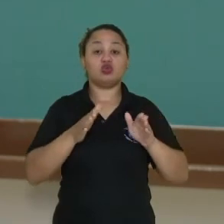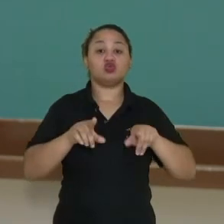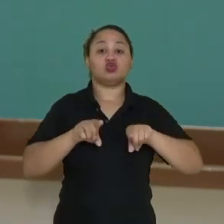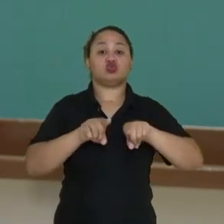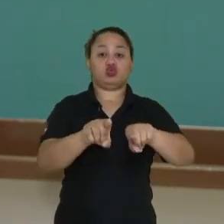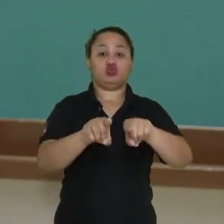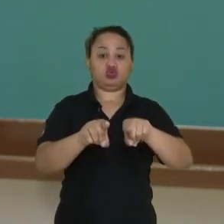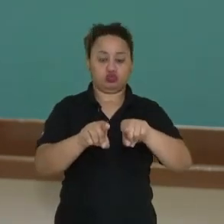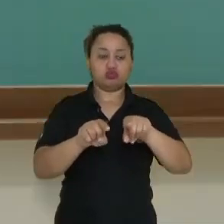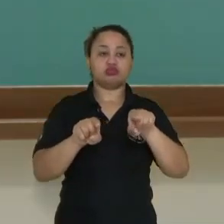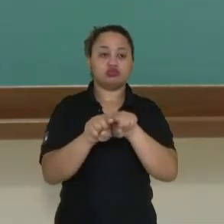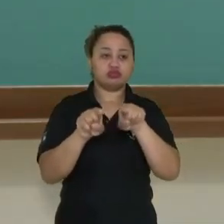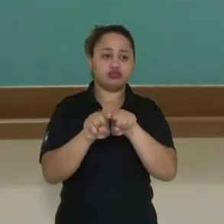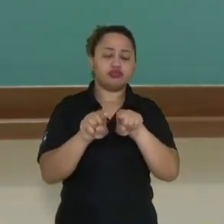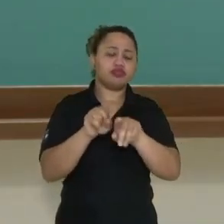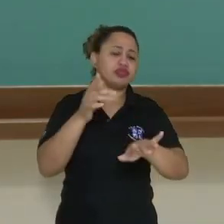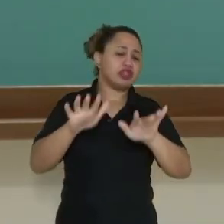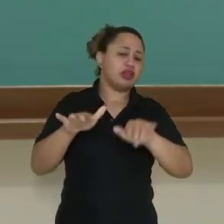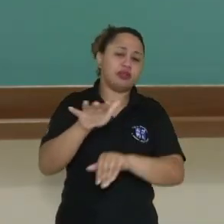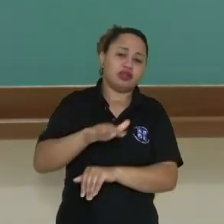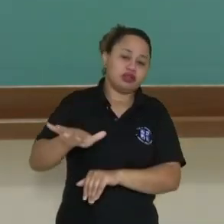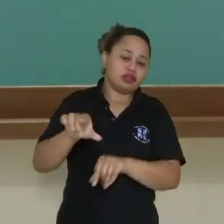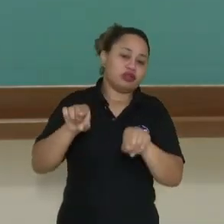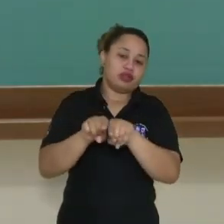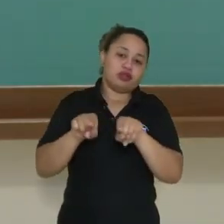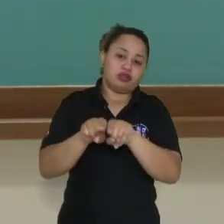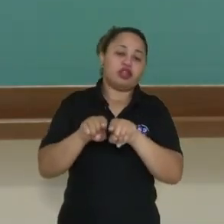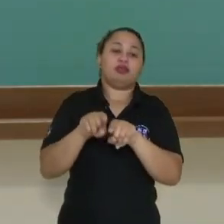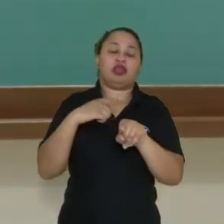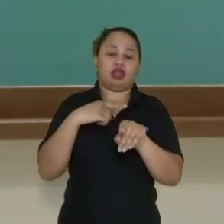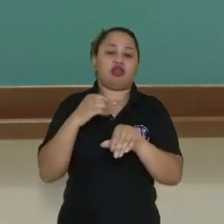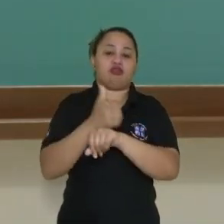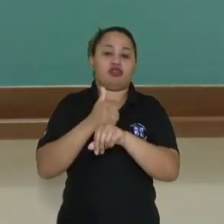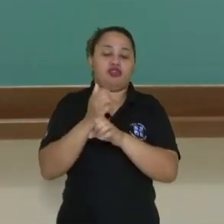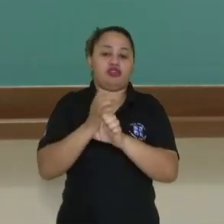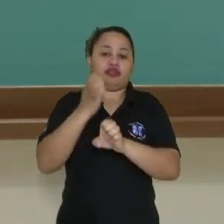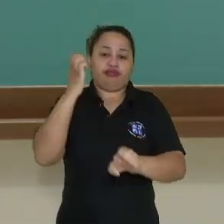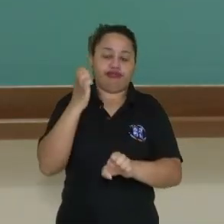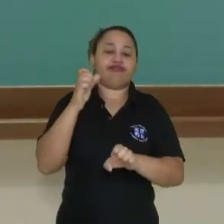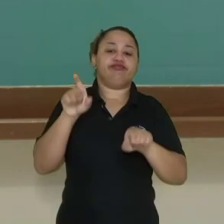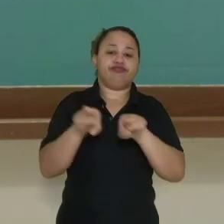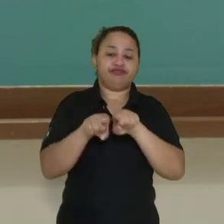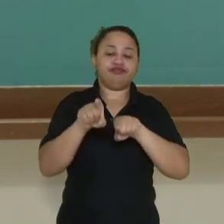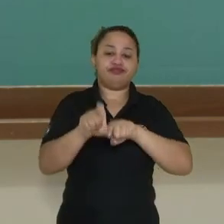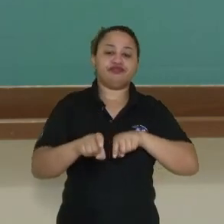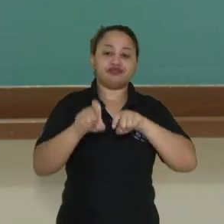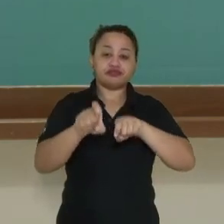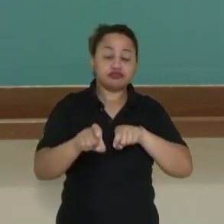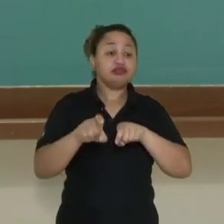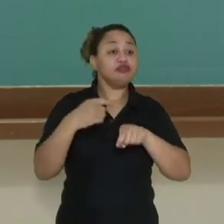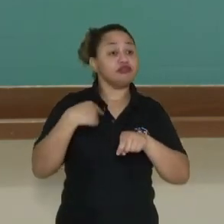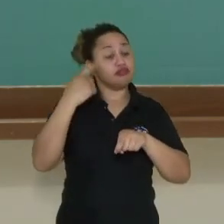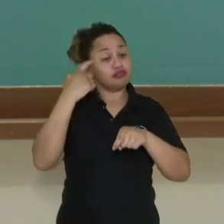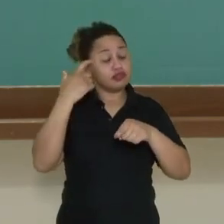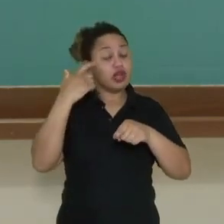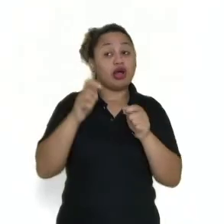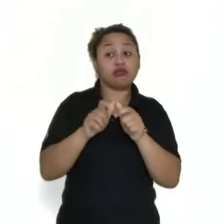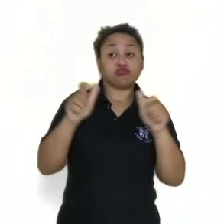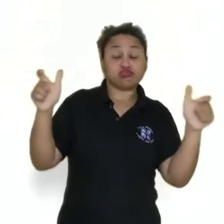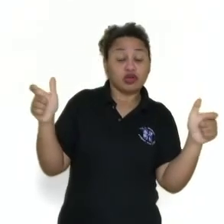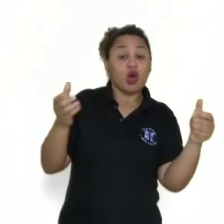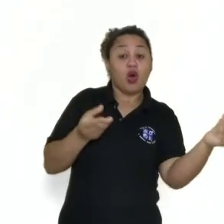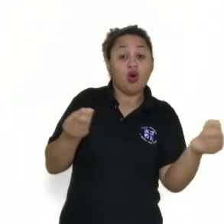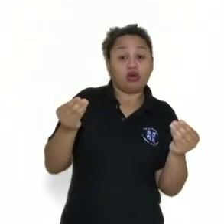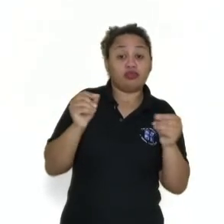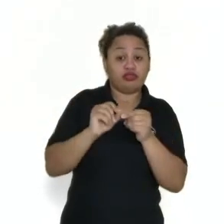o caso e também conforme a orientação de um engenheiro agrônomo, muitas vezes, né, pensando-se em condições maiores ali.